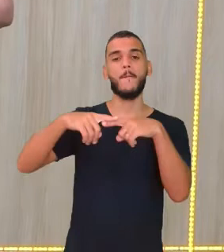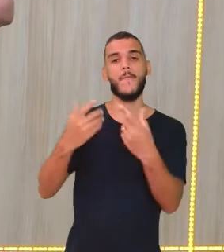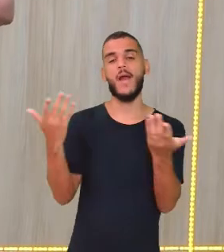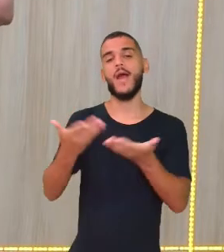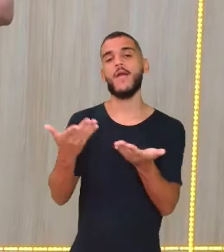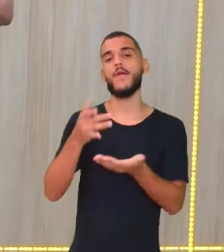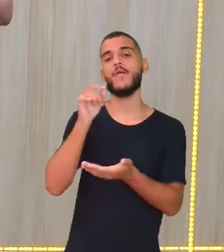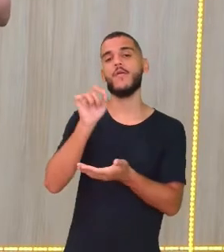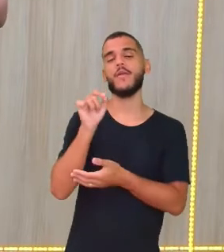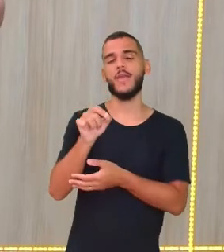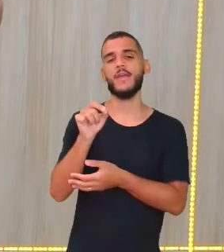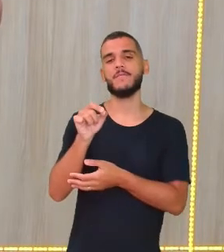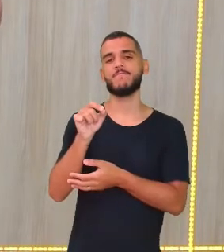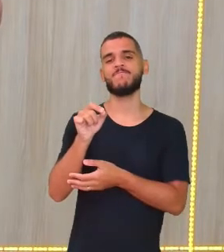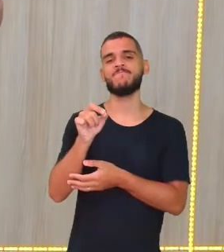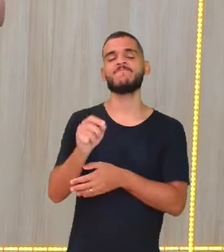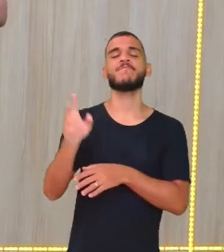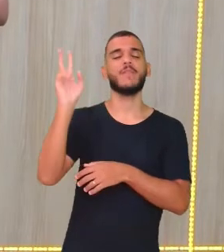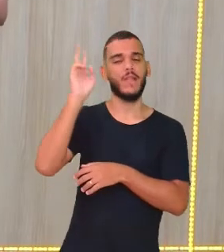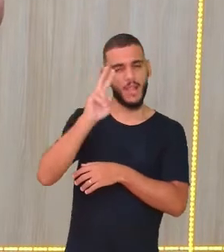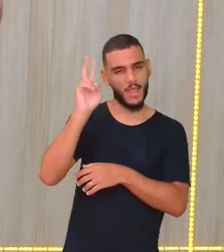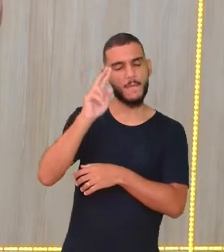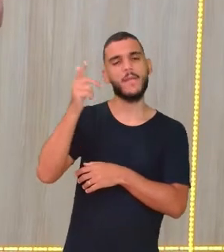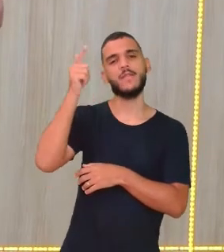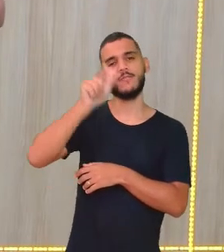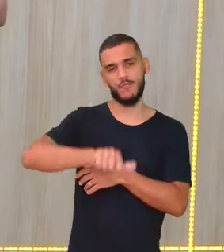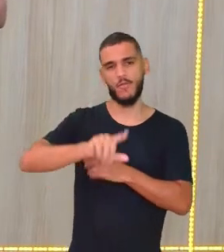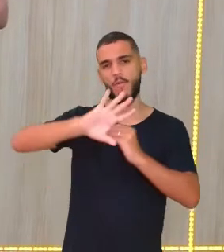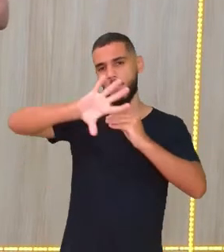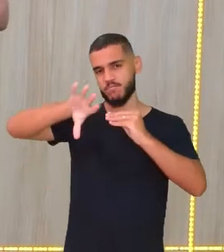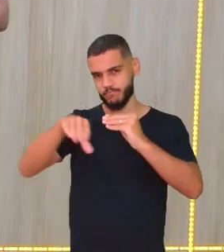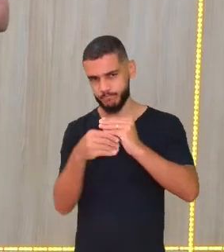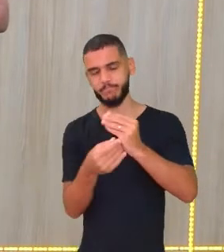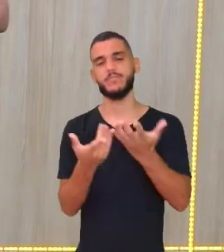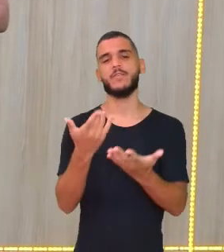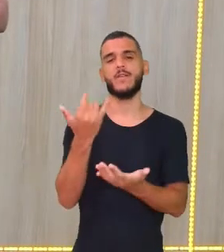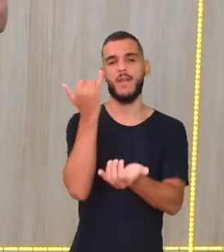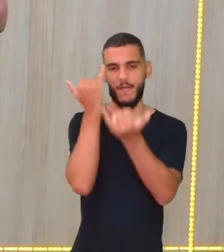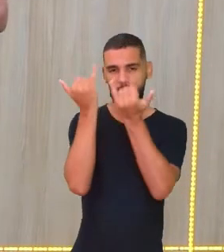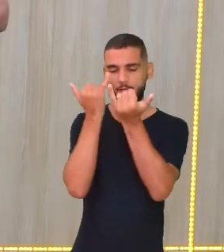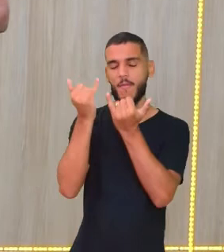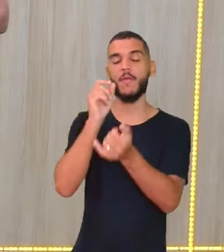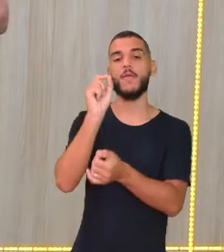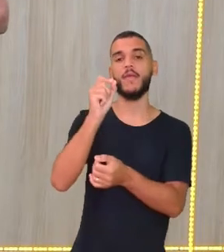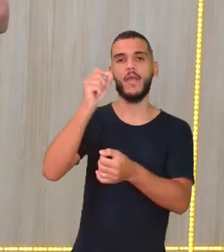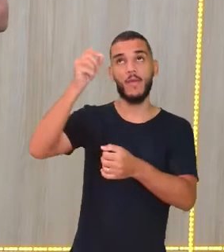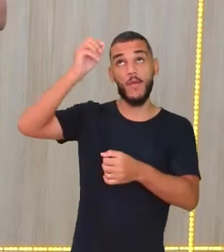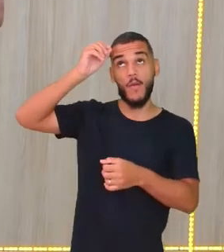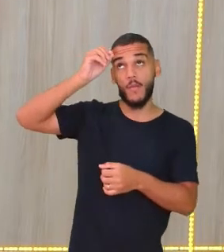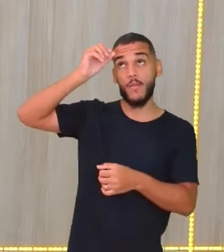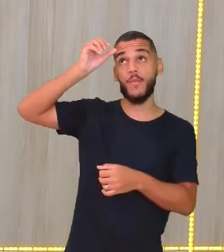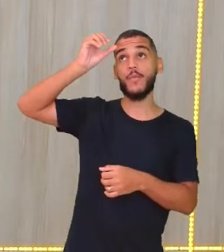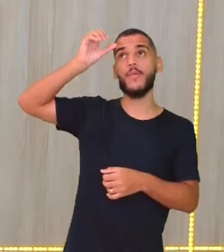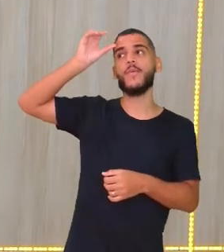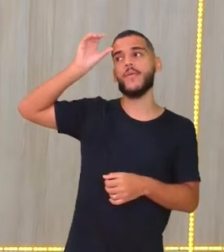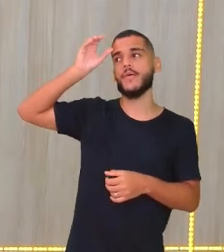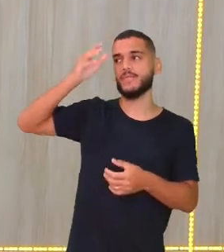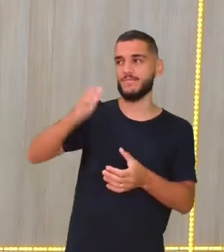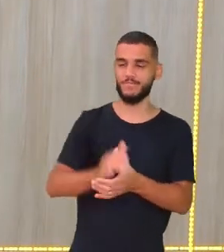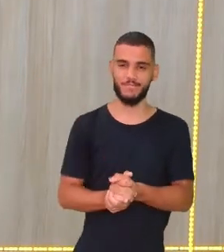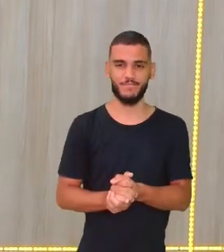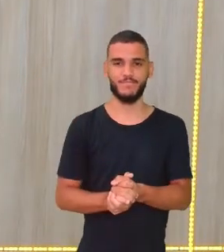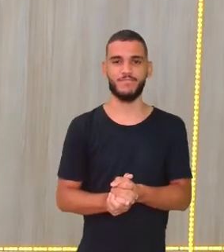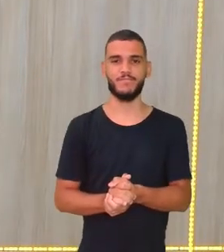vamos, não é, reforçar, recompor esta informação, né, este conhecimento. Então, os povos